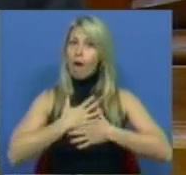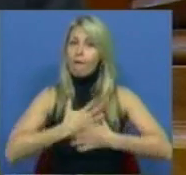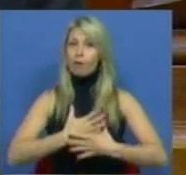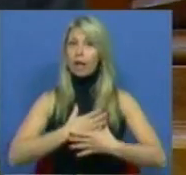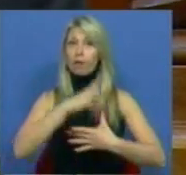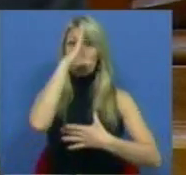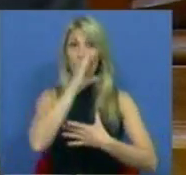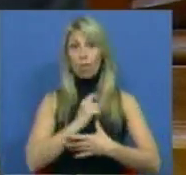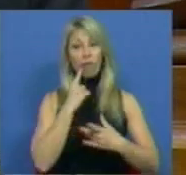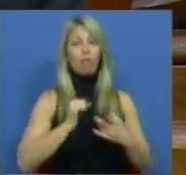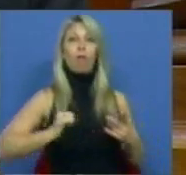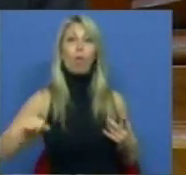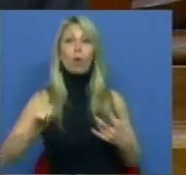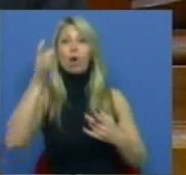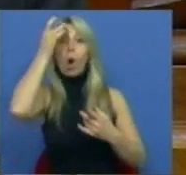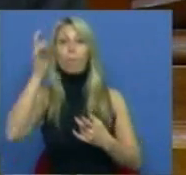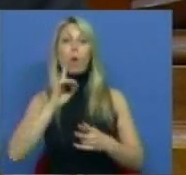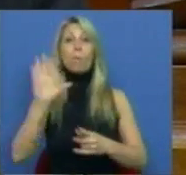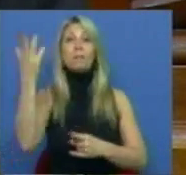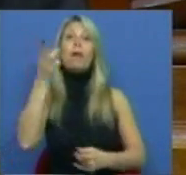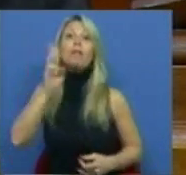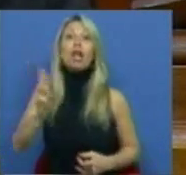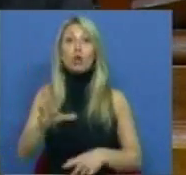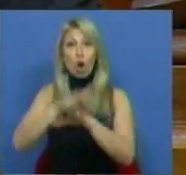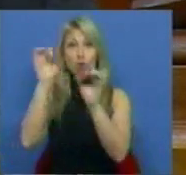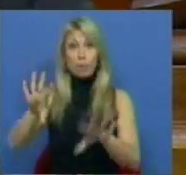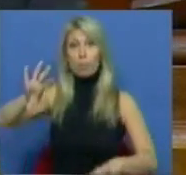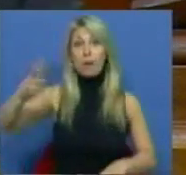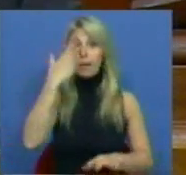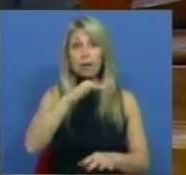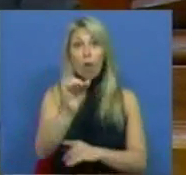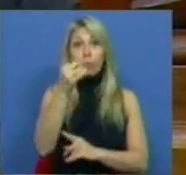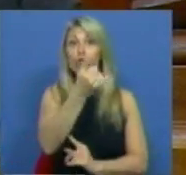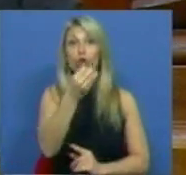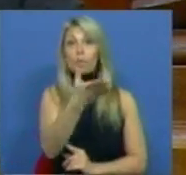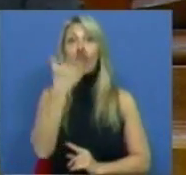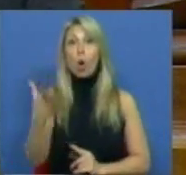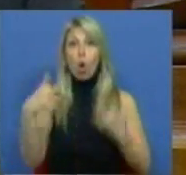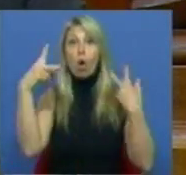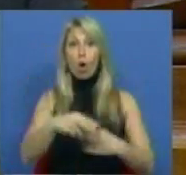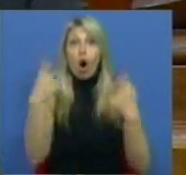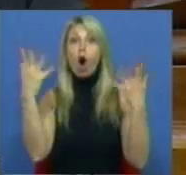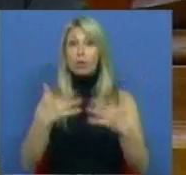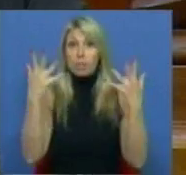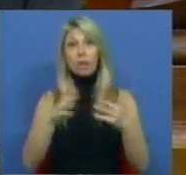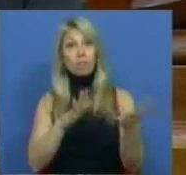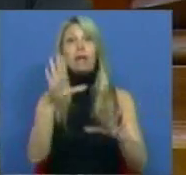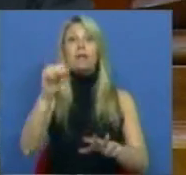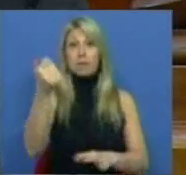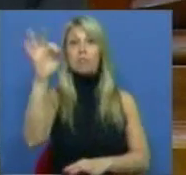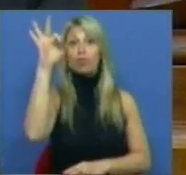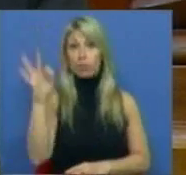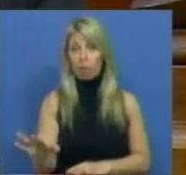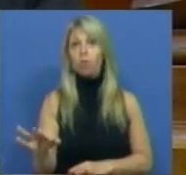opinião dos diretores dos principais hospitais do país, se em 2011 os cortes orçamentais forem na ordem dos